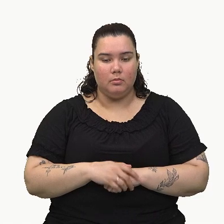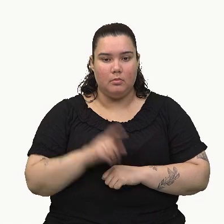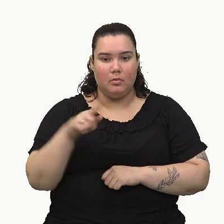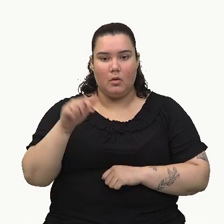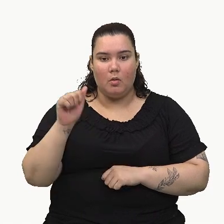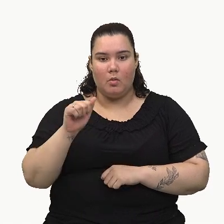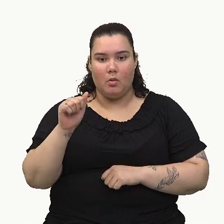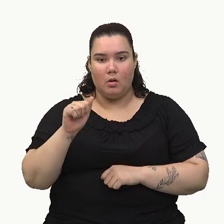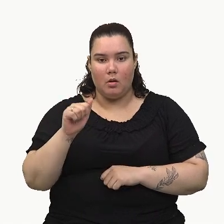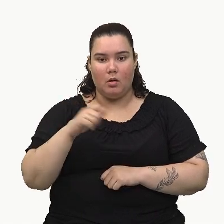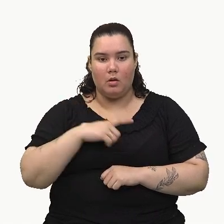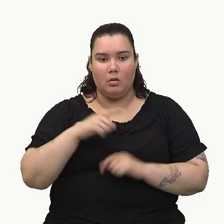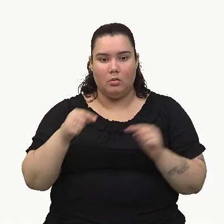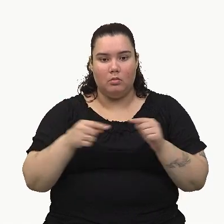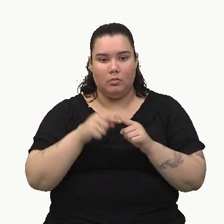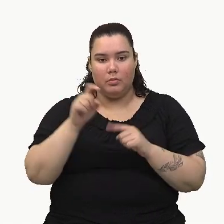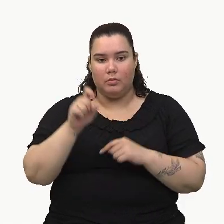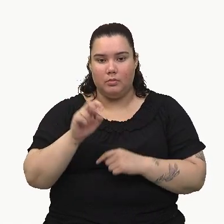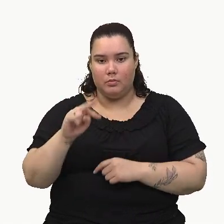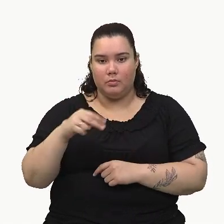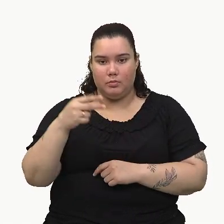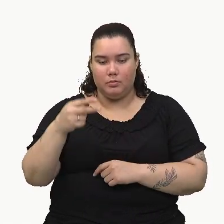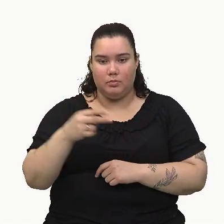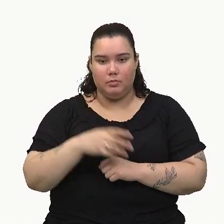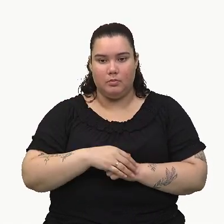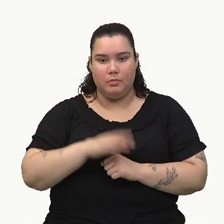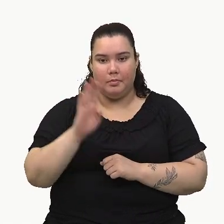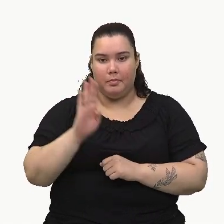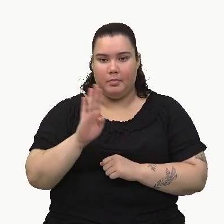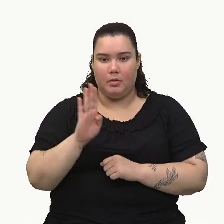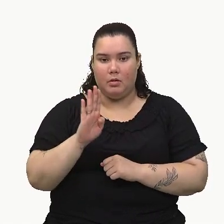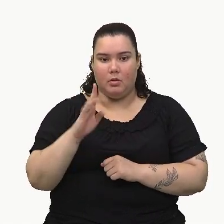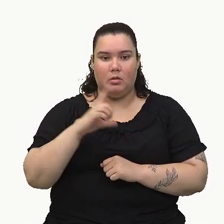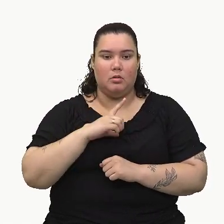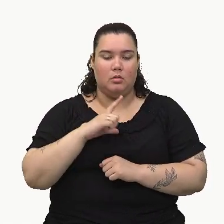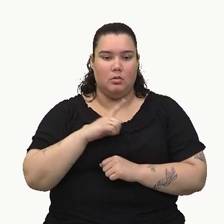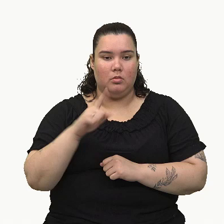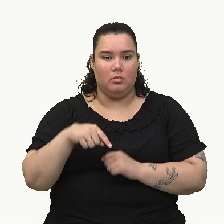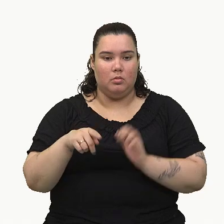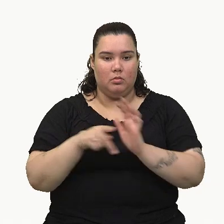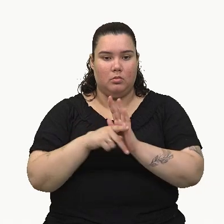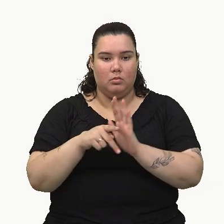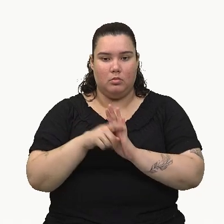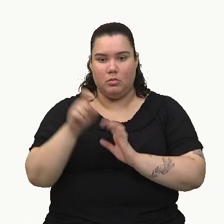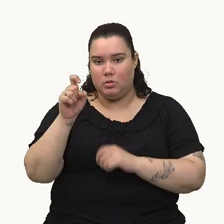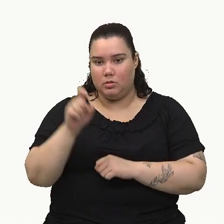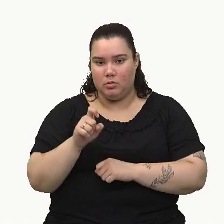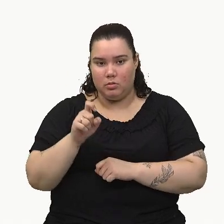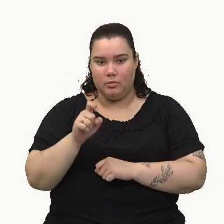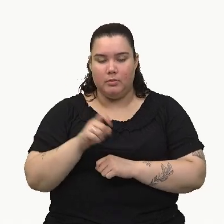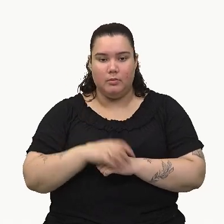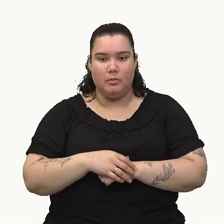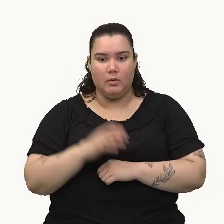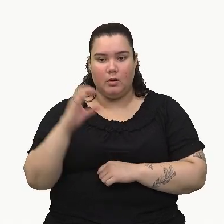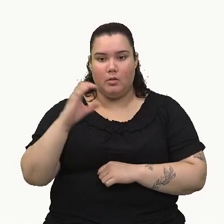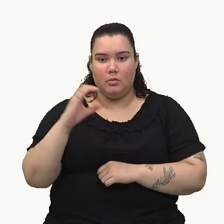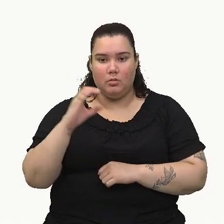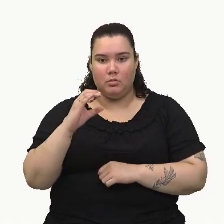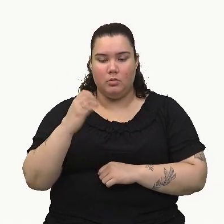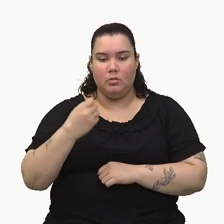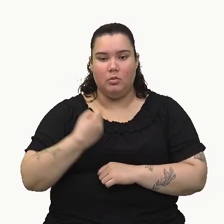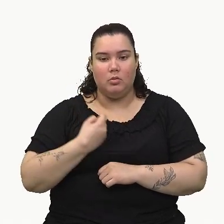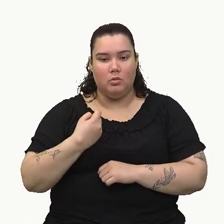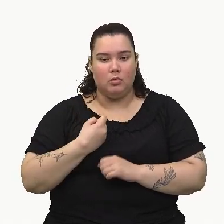que acompanha o x ao quadrado, o b é o valor que sempre acompanha o x, o c é o